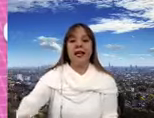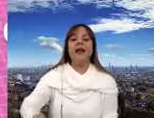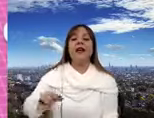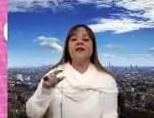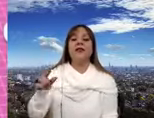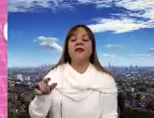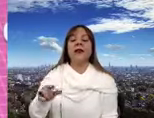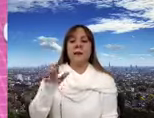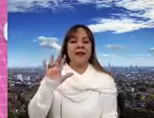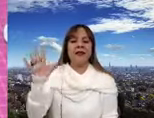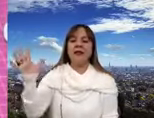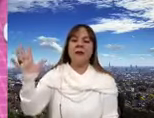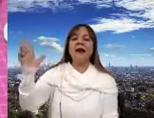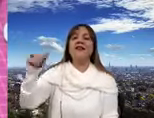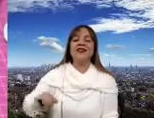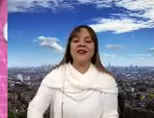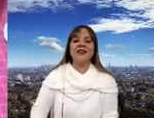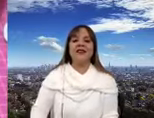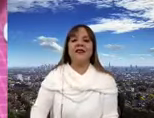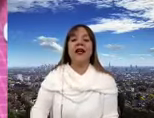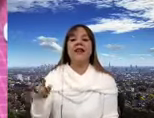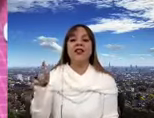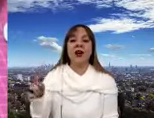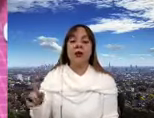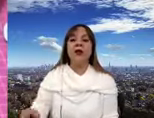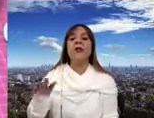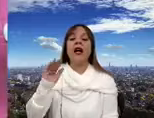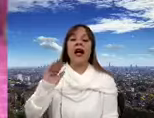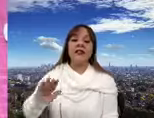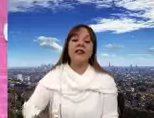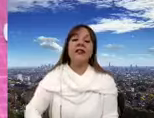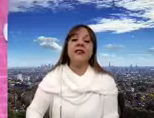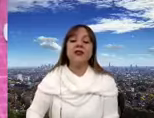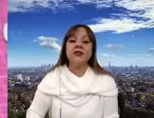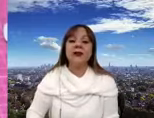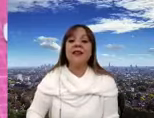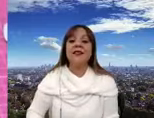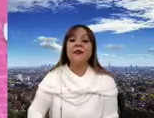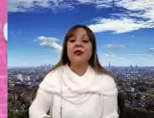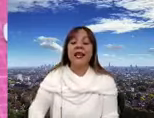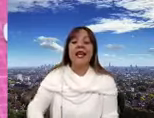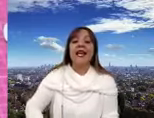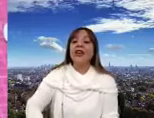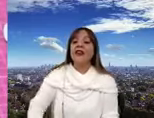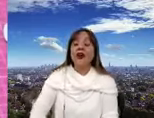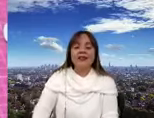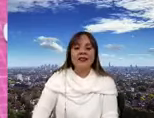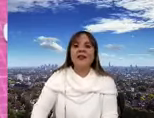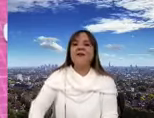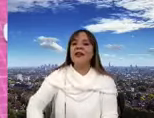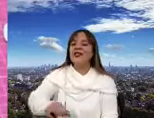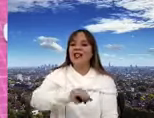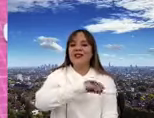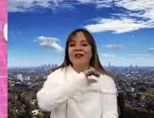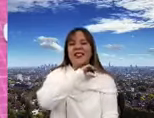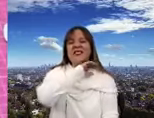Fé, a plataforma maravilhosa da Santa Fé. Até dia 8, as vendas estão suspensas, porque, nossa, o limite lá de